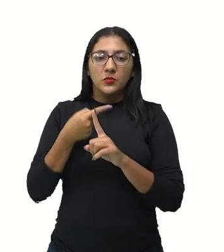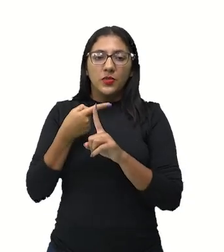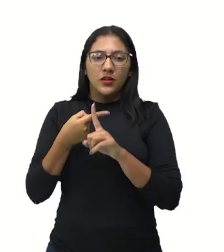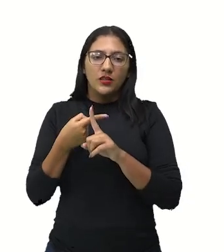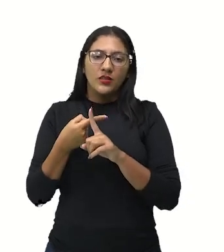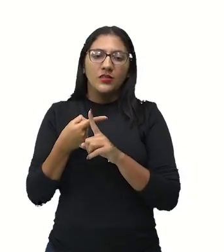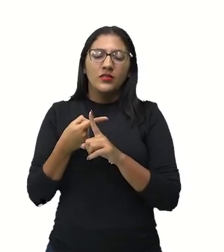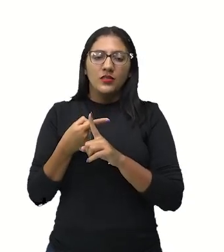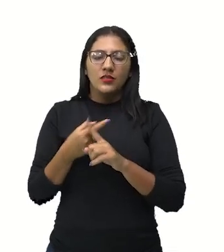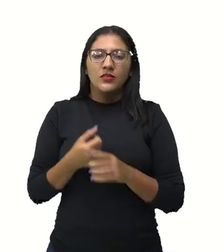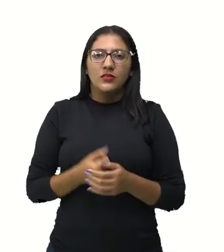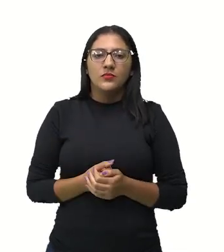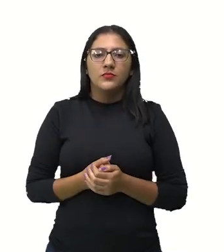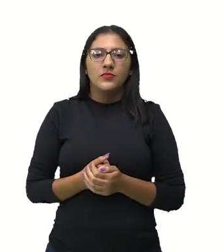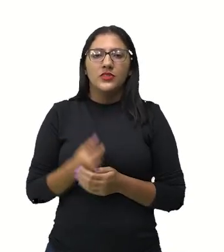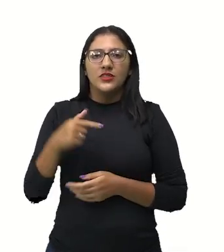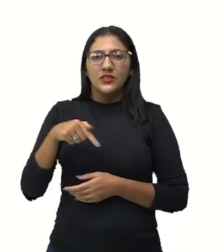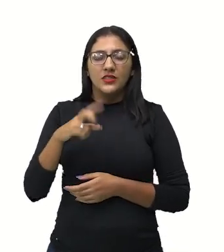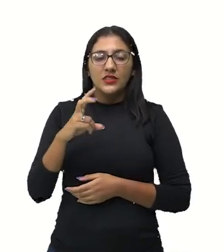mais